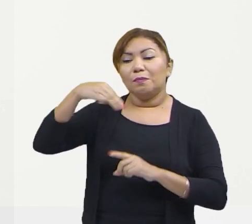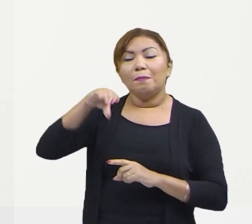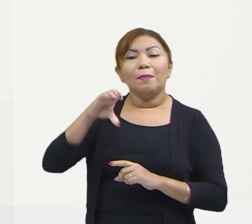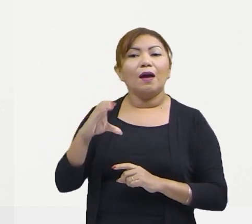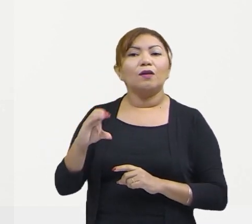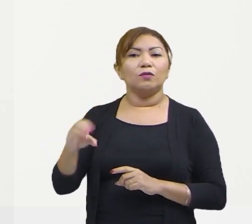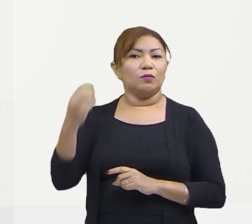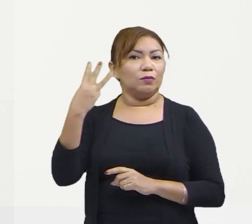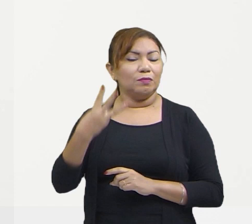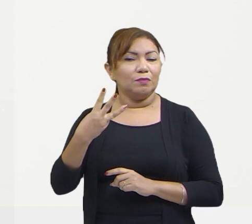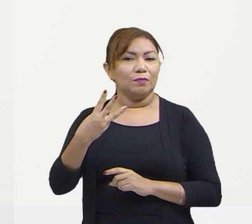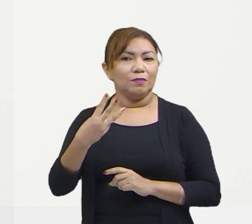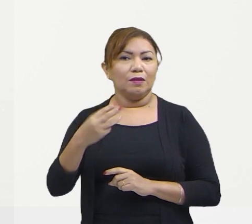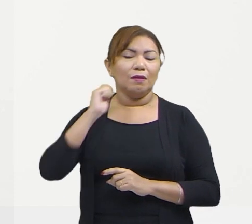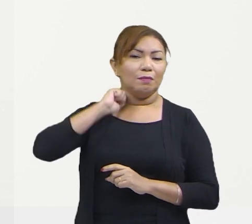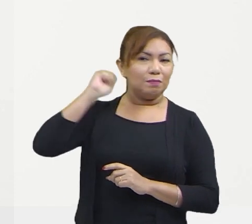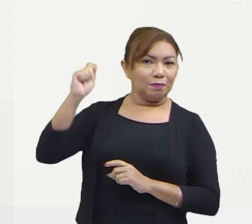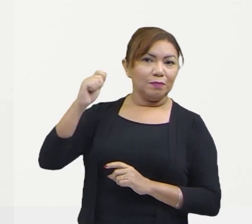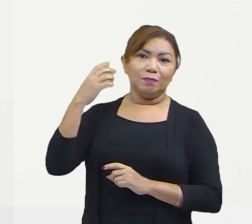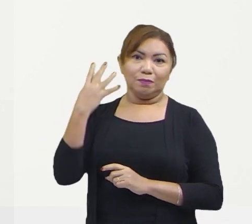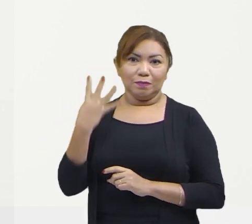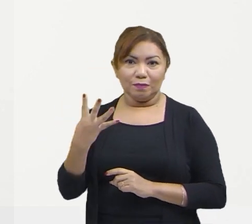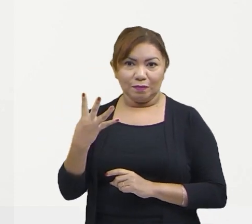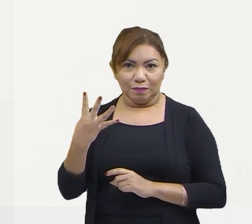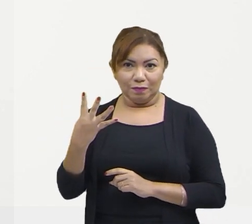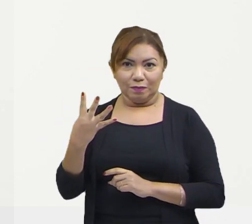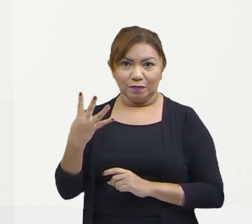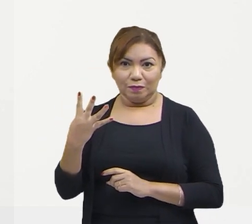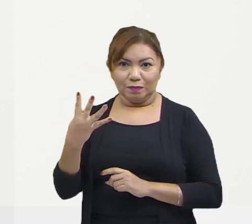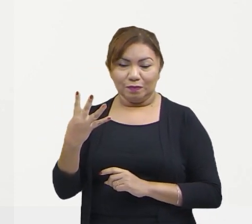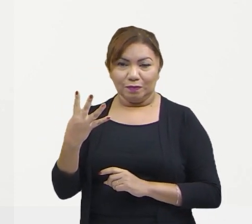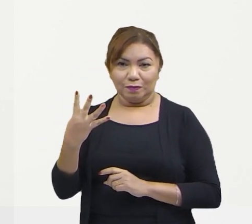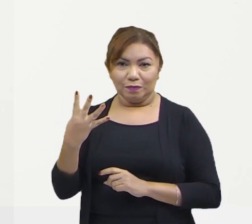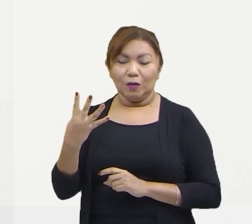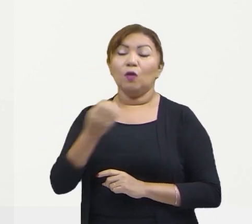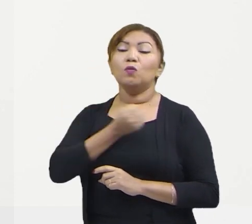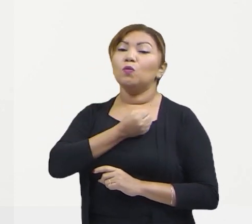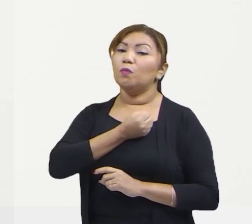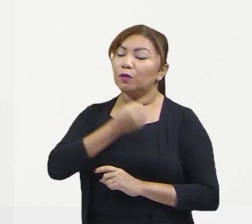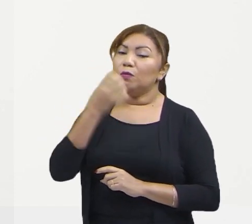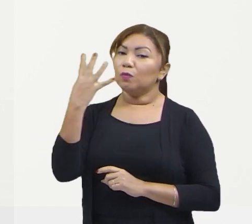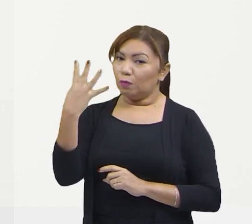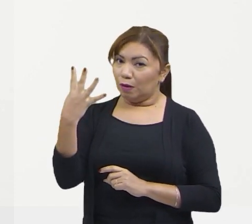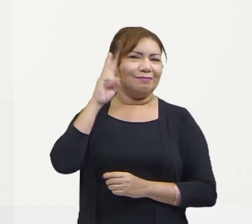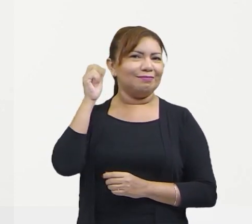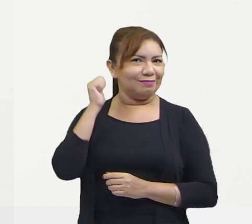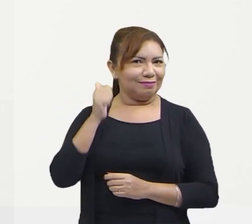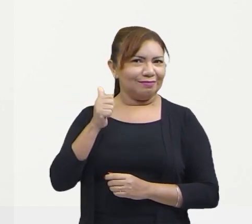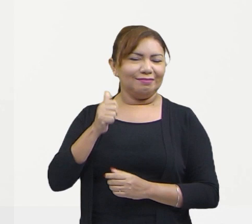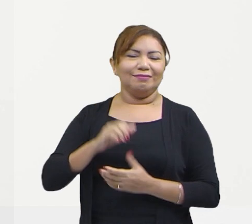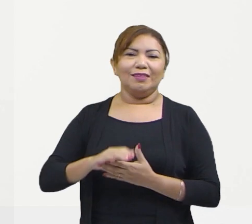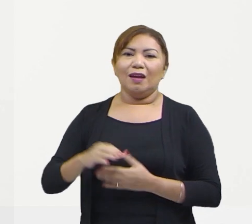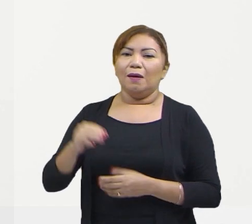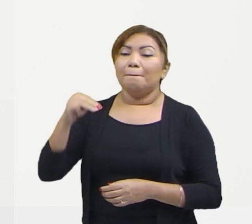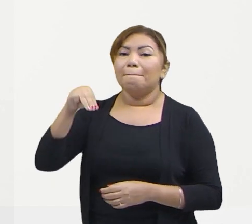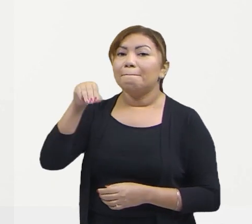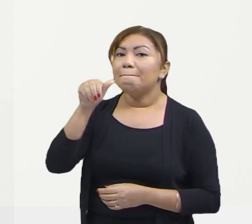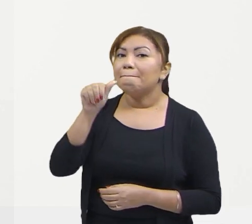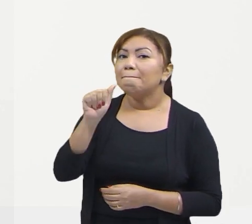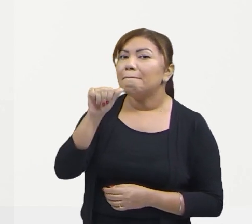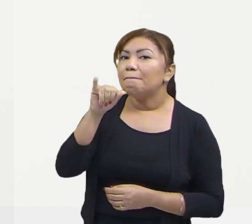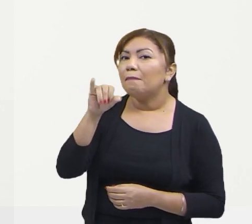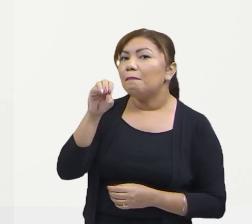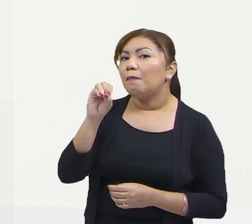número 3, abril, ó, é representado pelo número 4. Maio é o